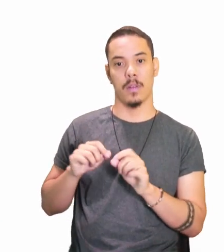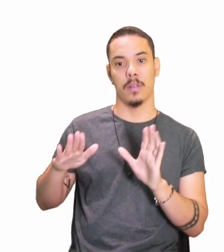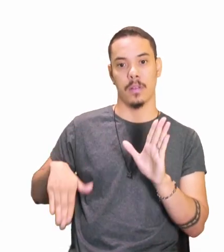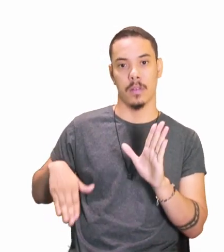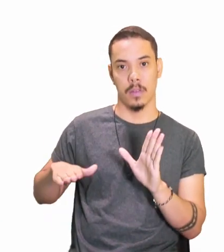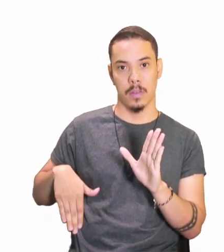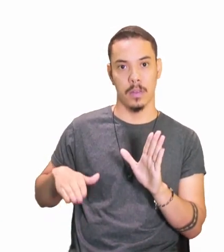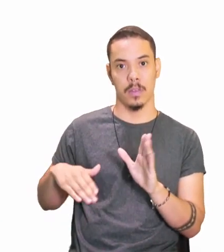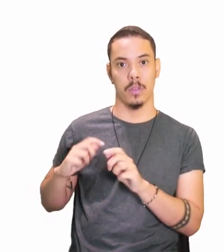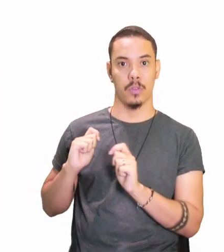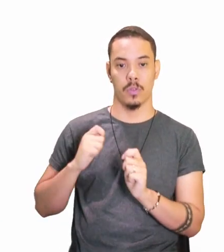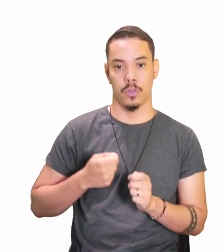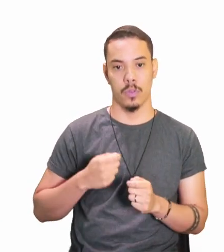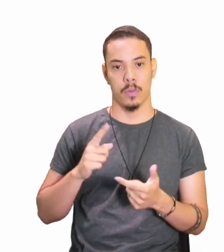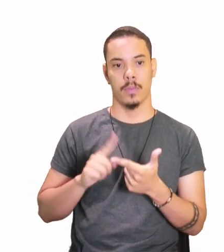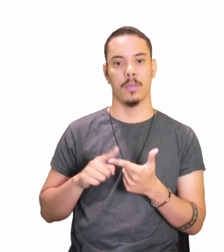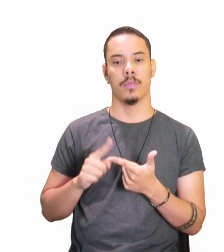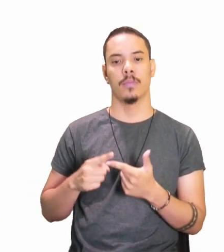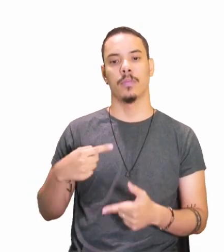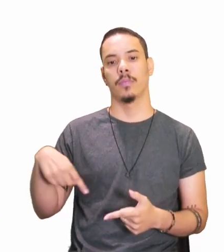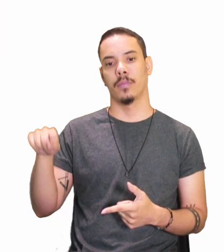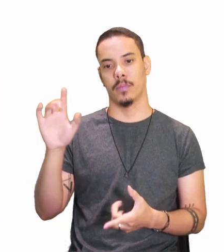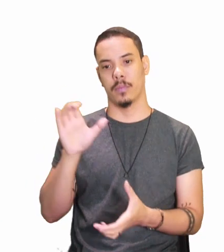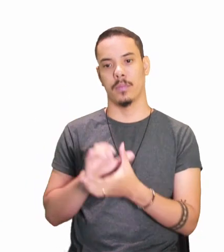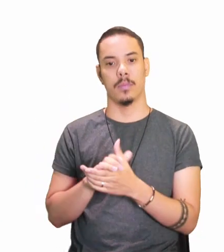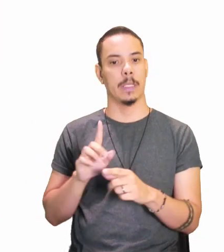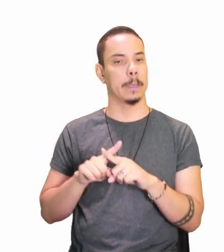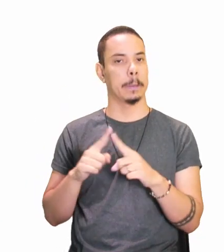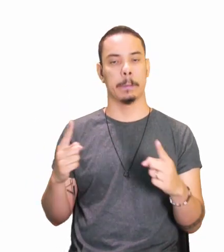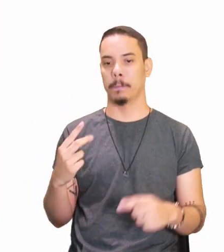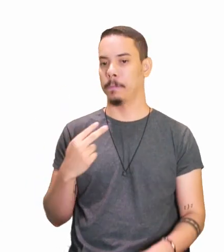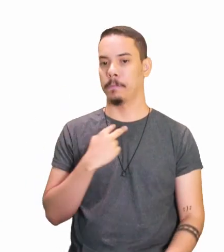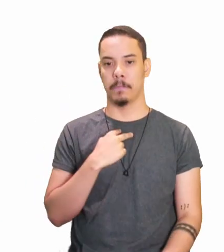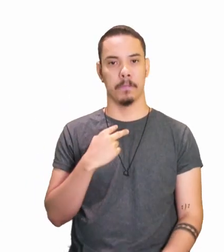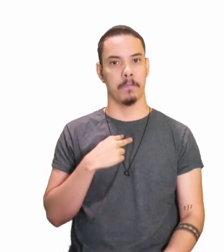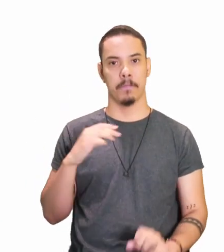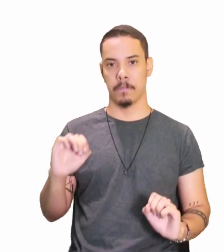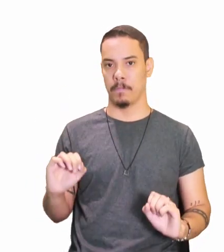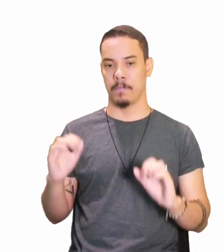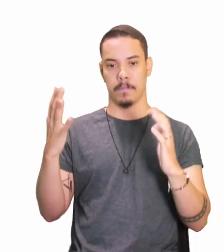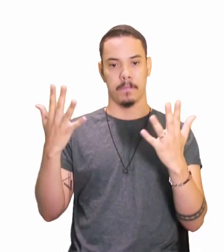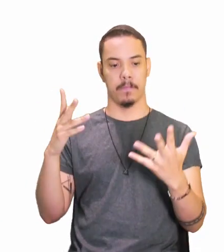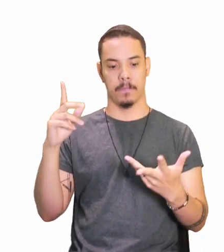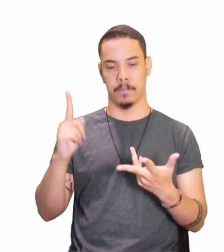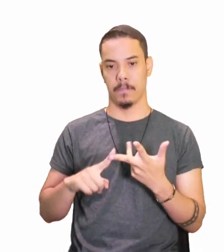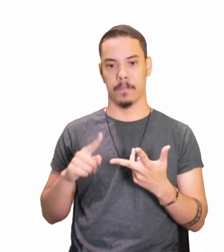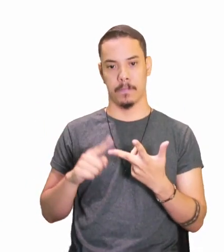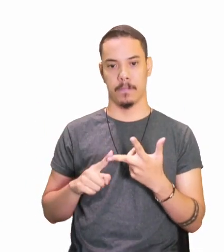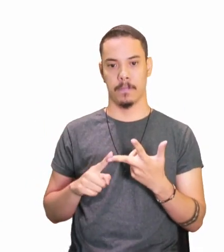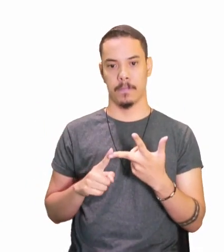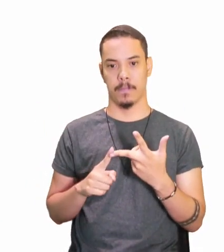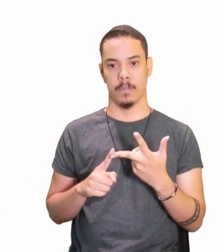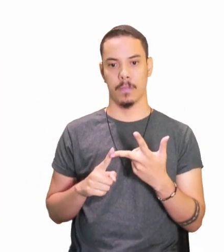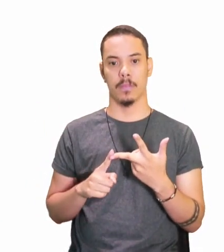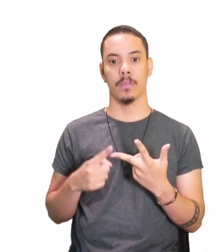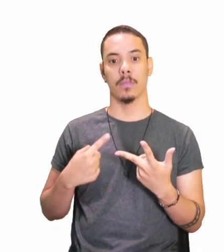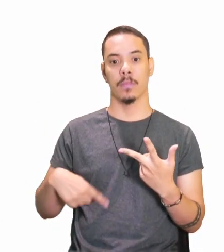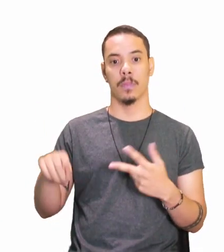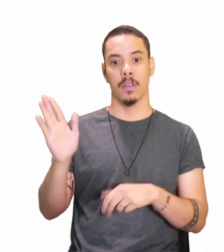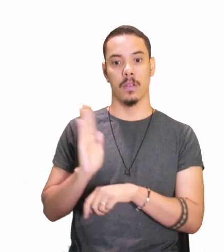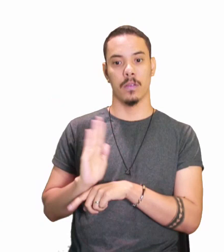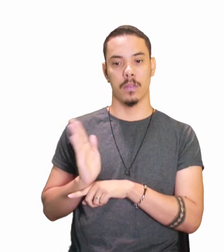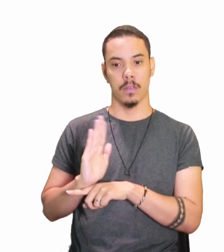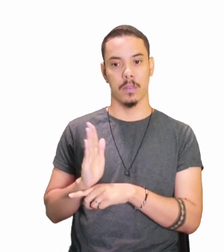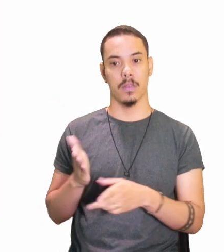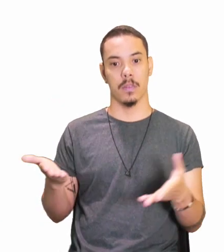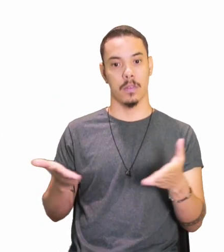judô. Na segunda, vou ao casamento, todavia não posso ficar para a festa. Na terceira, vou ao cinema